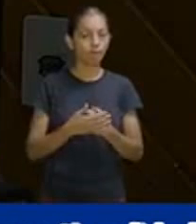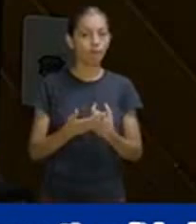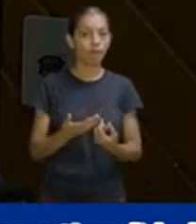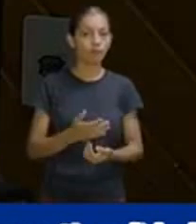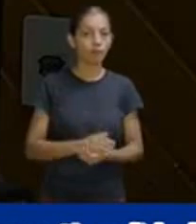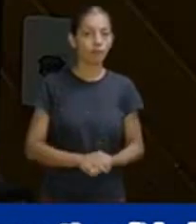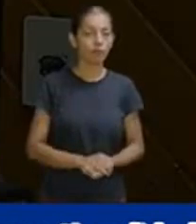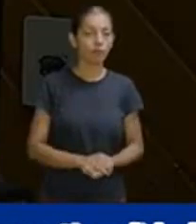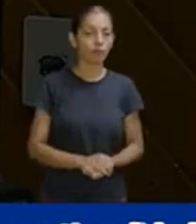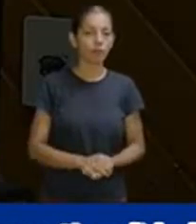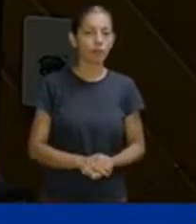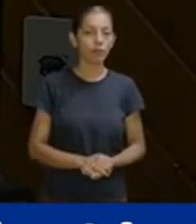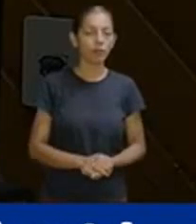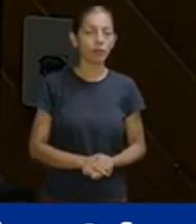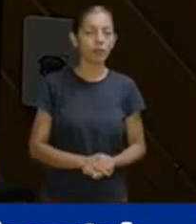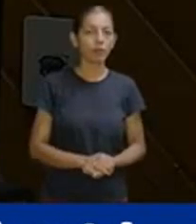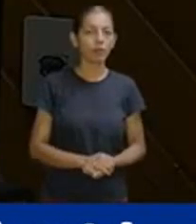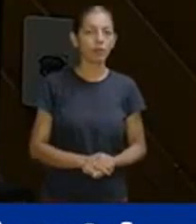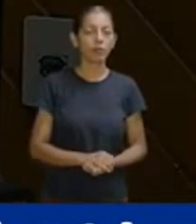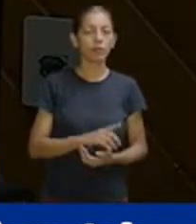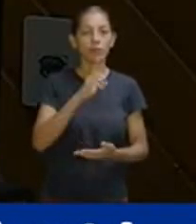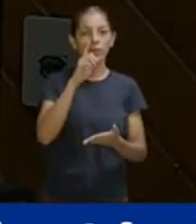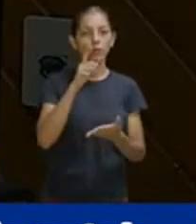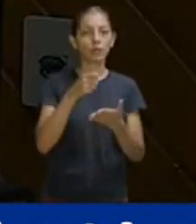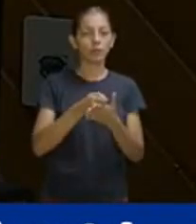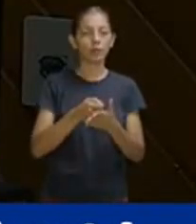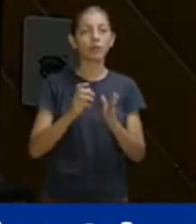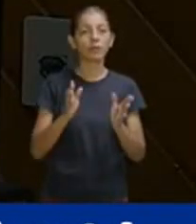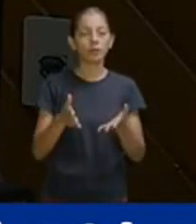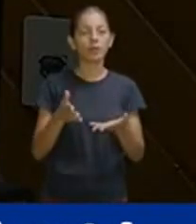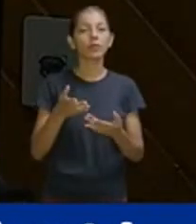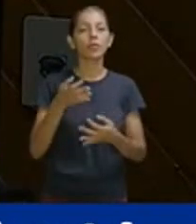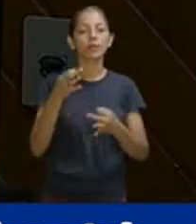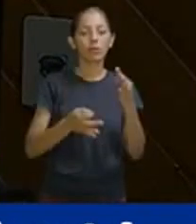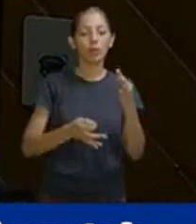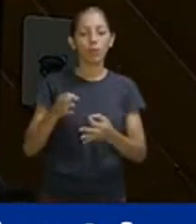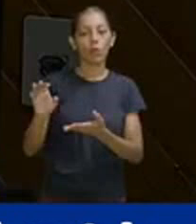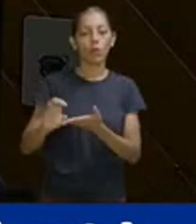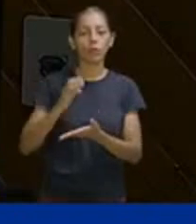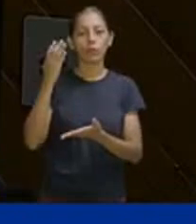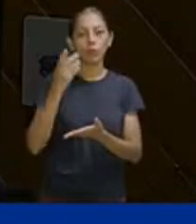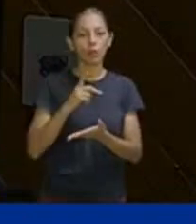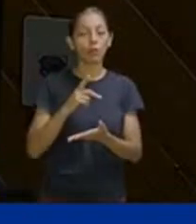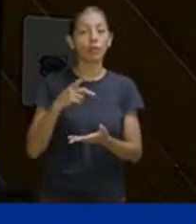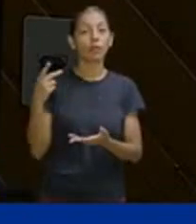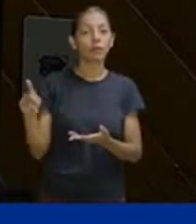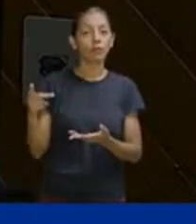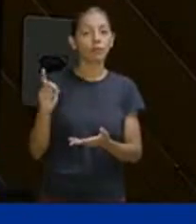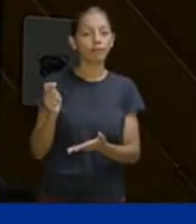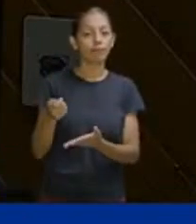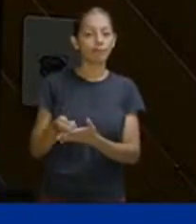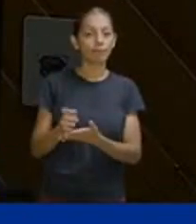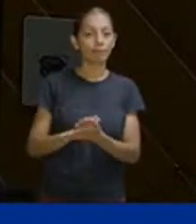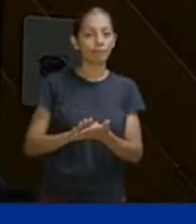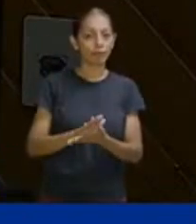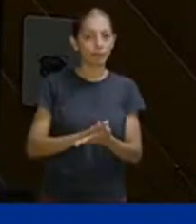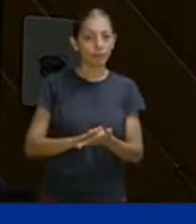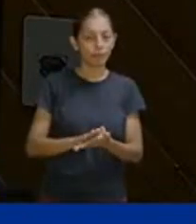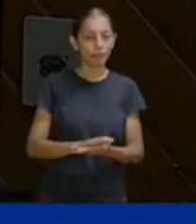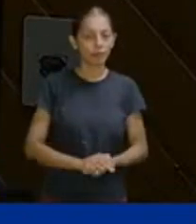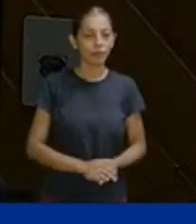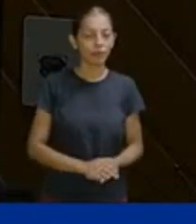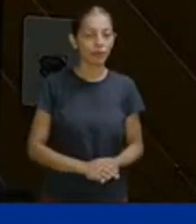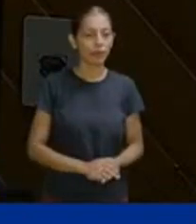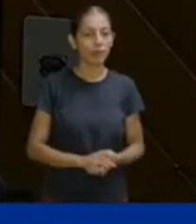embargante quanto à inconstitucionalidade da decisão que julgou suas contas de campanha como não prestada foi implicitamente